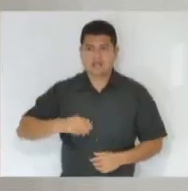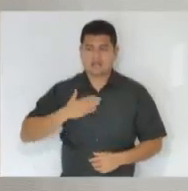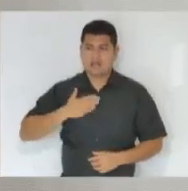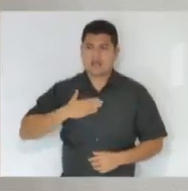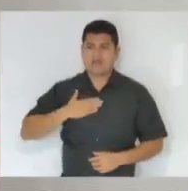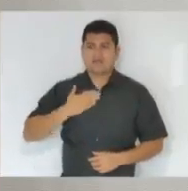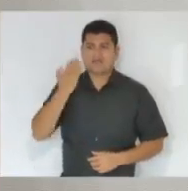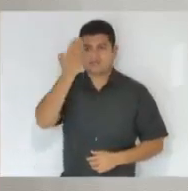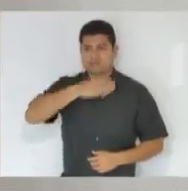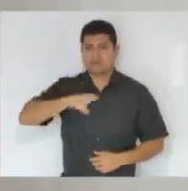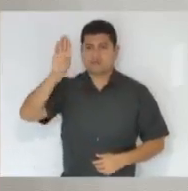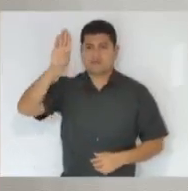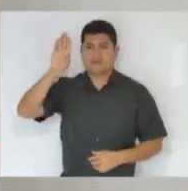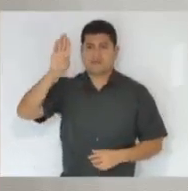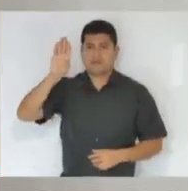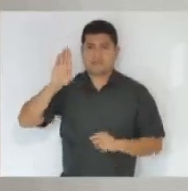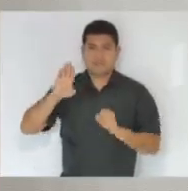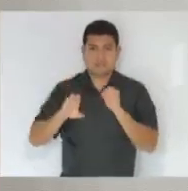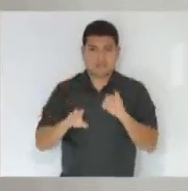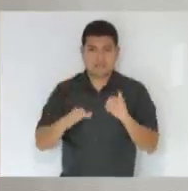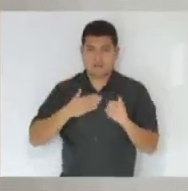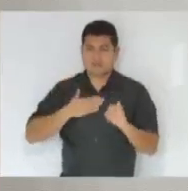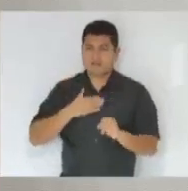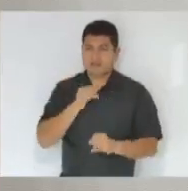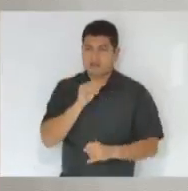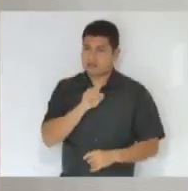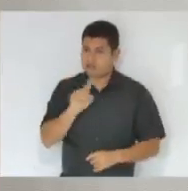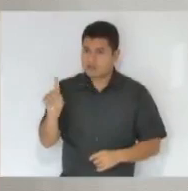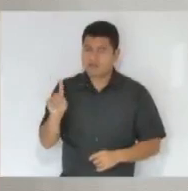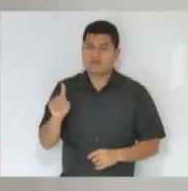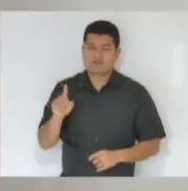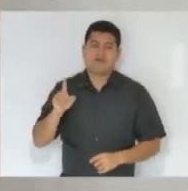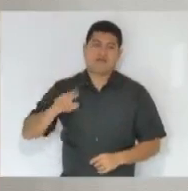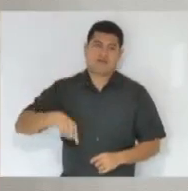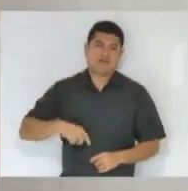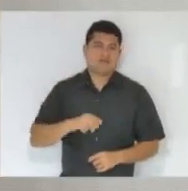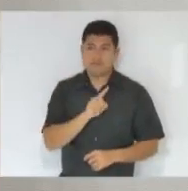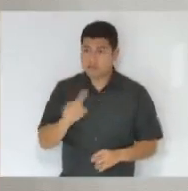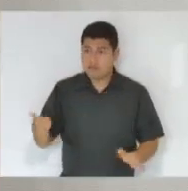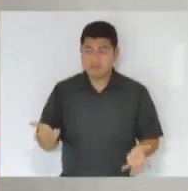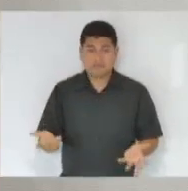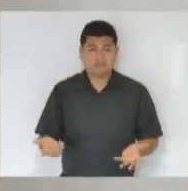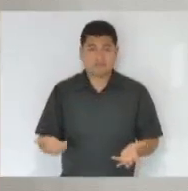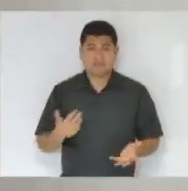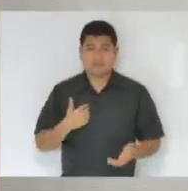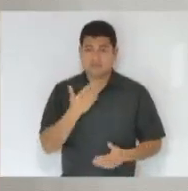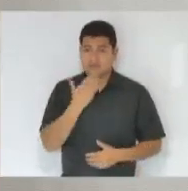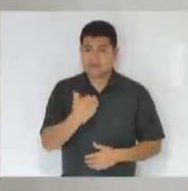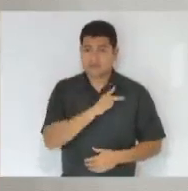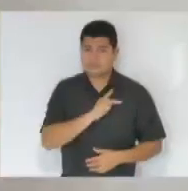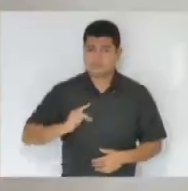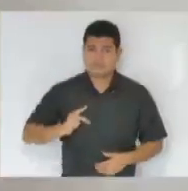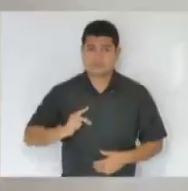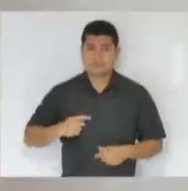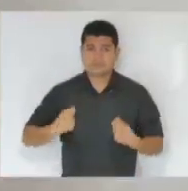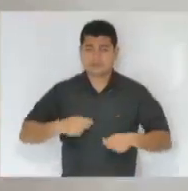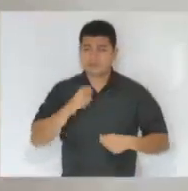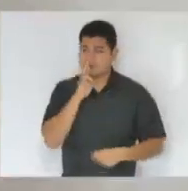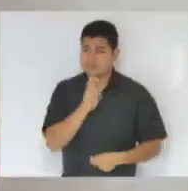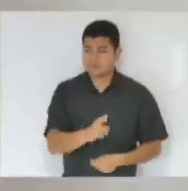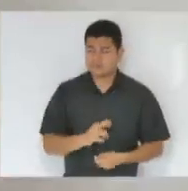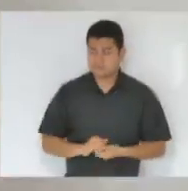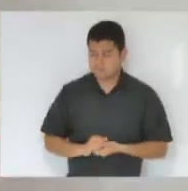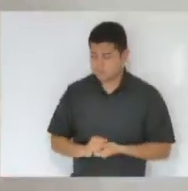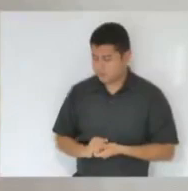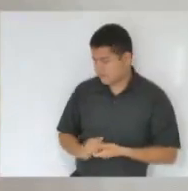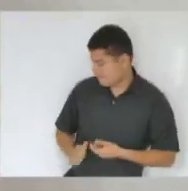é, é. Se eu digo não é, não é. Então, eu quero fazer um pedido público aqui para que a gente tenha respostas,